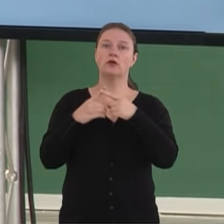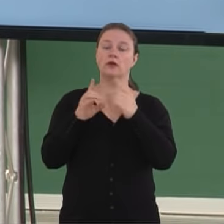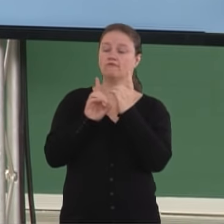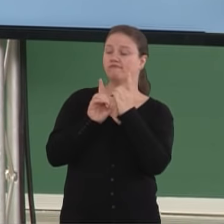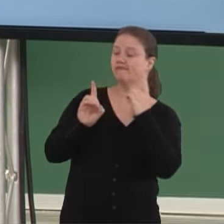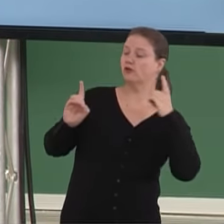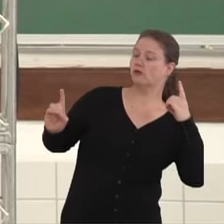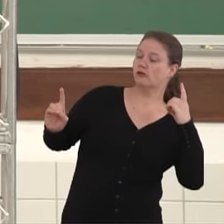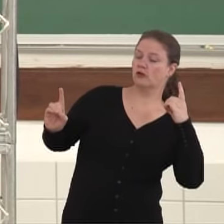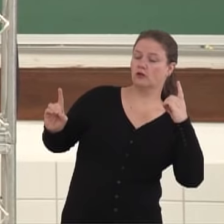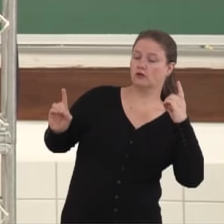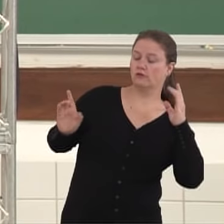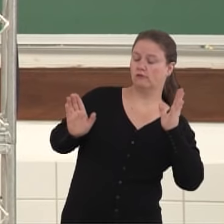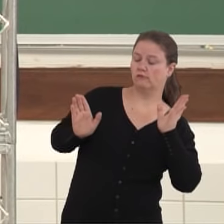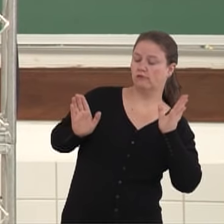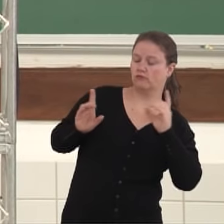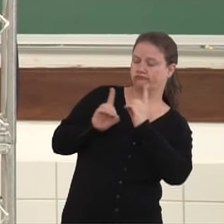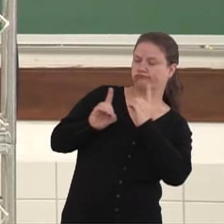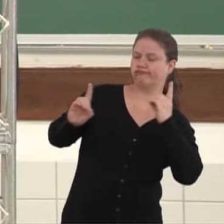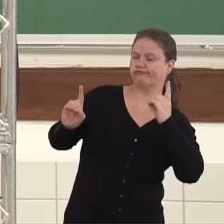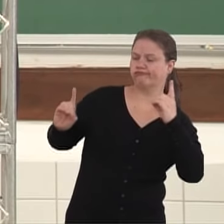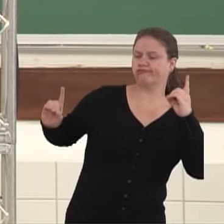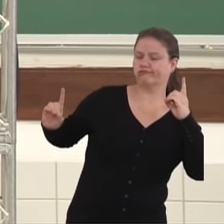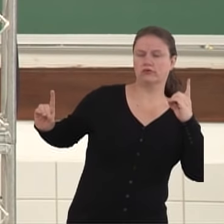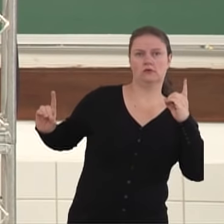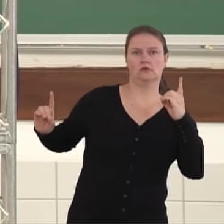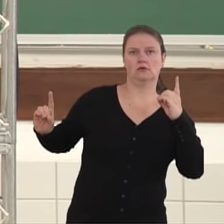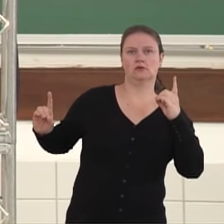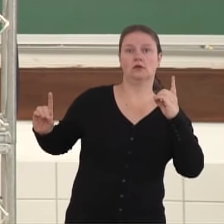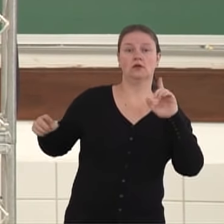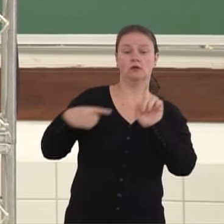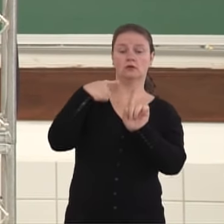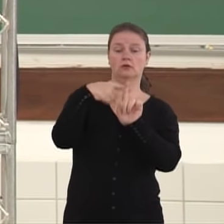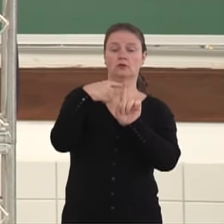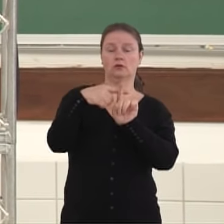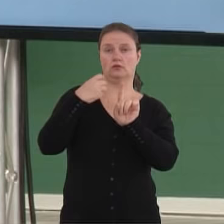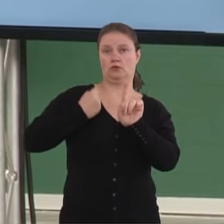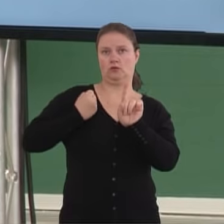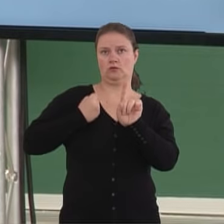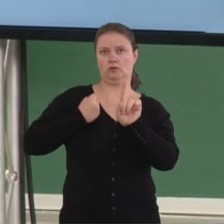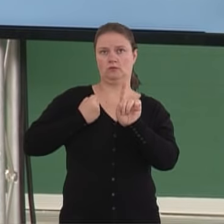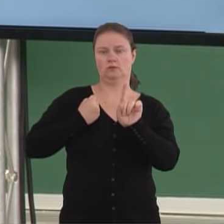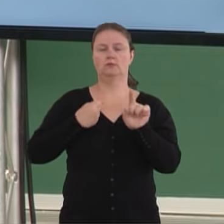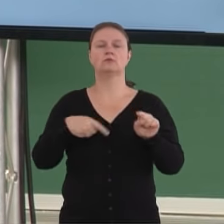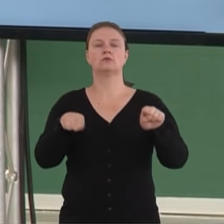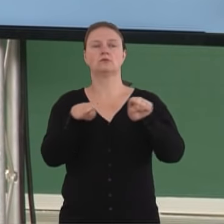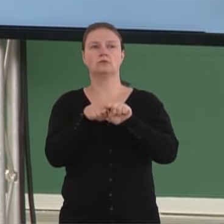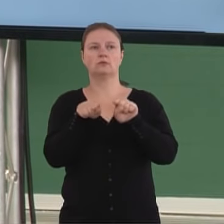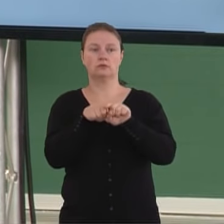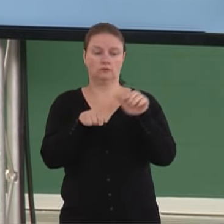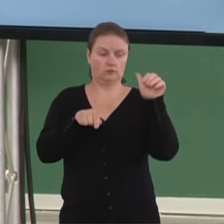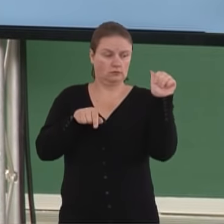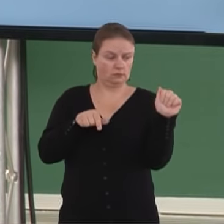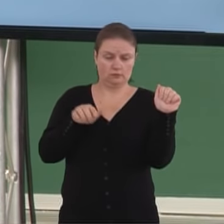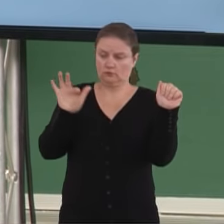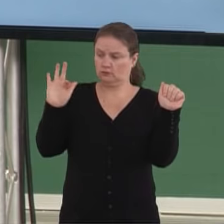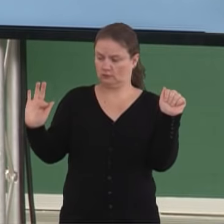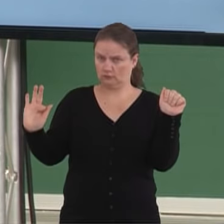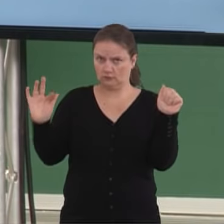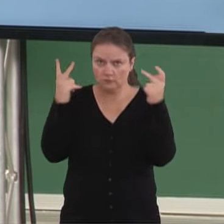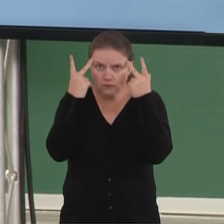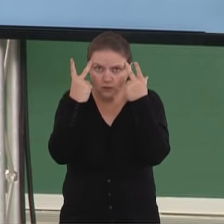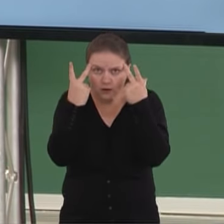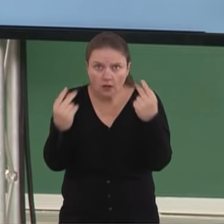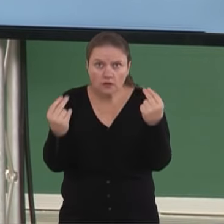da origem cada vez mais e cada vez mais ele é positivo. Os pontos A e F são